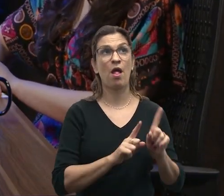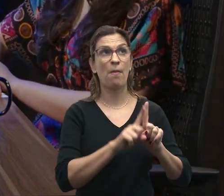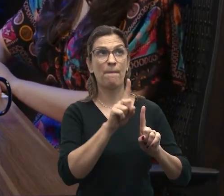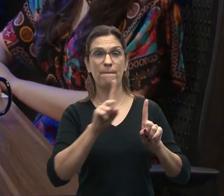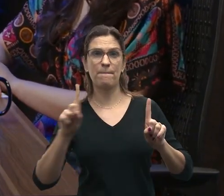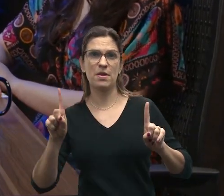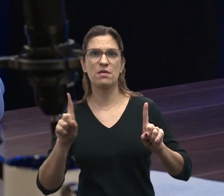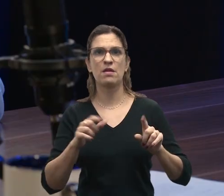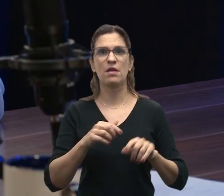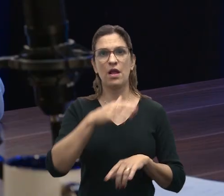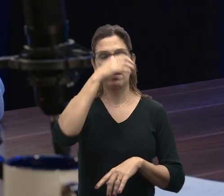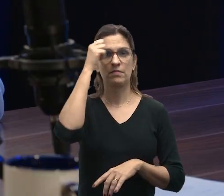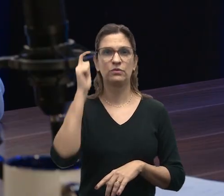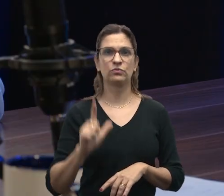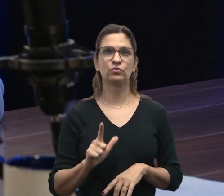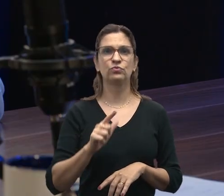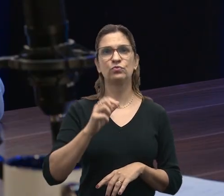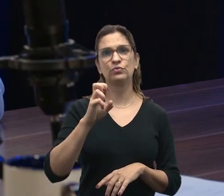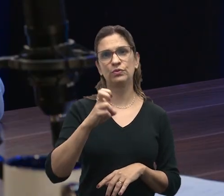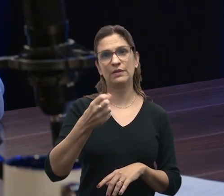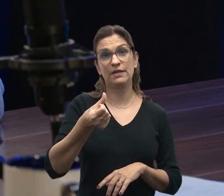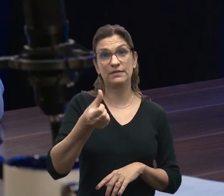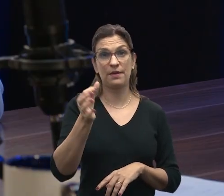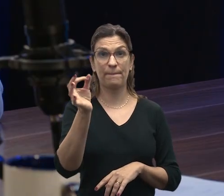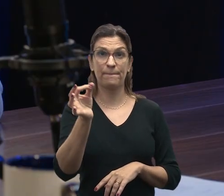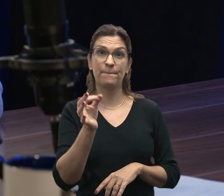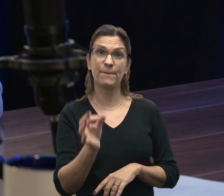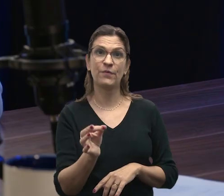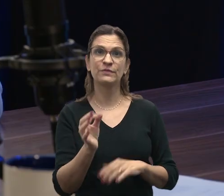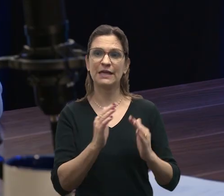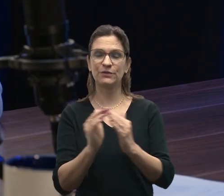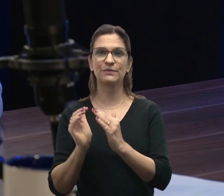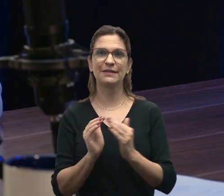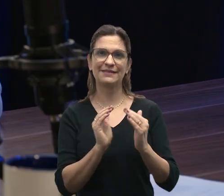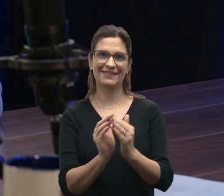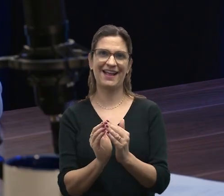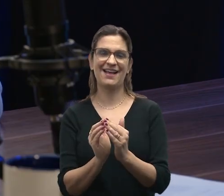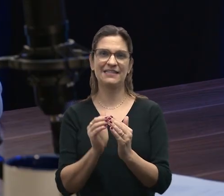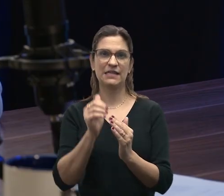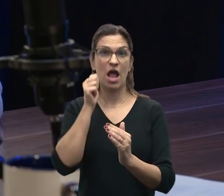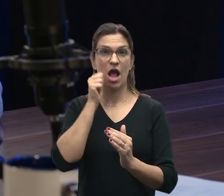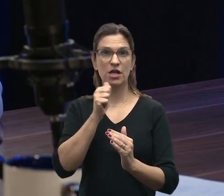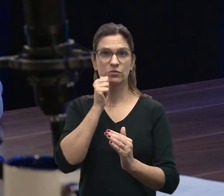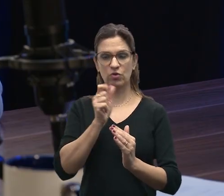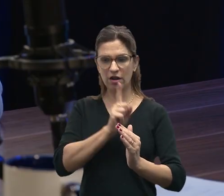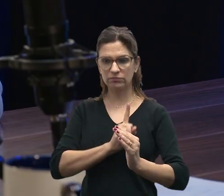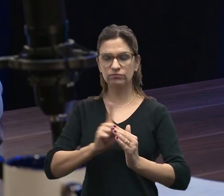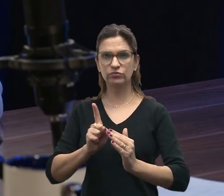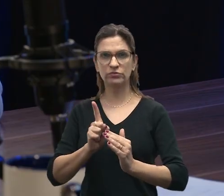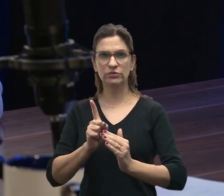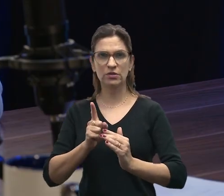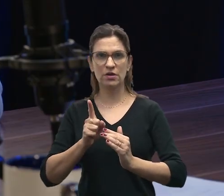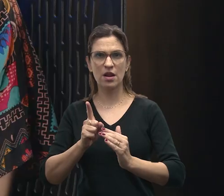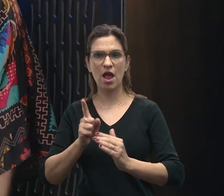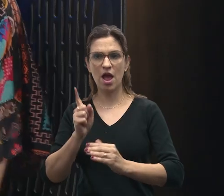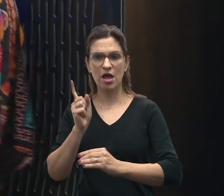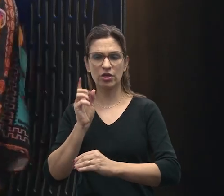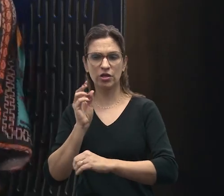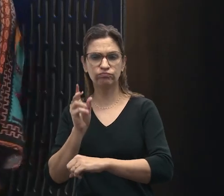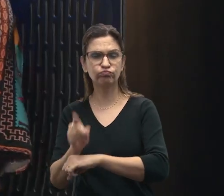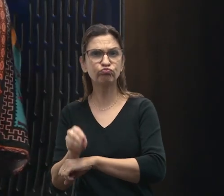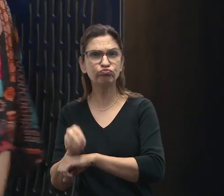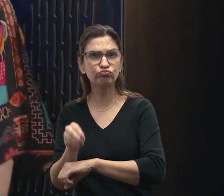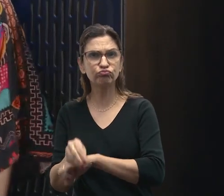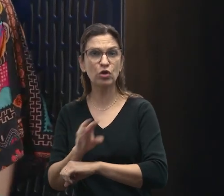do Sul, 56% dos lares são sustentados exclusivamente por mulheres. E isso reforça